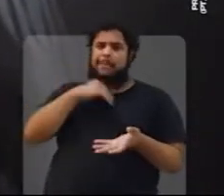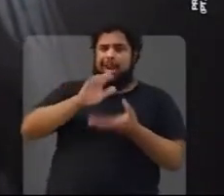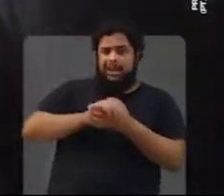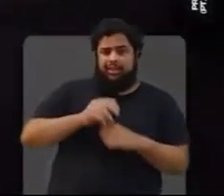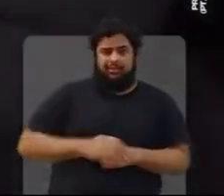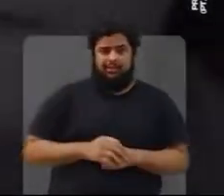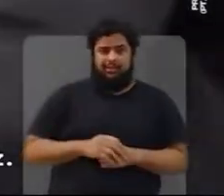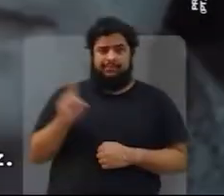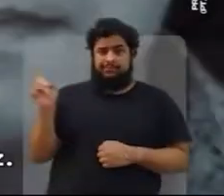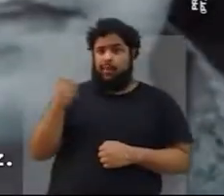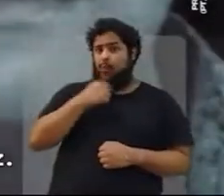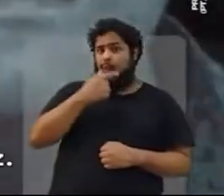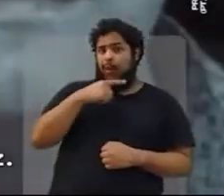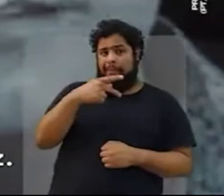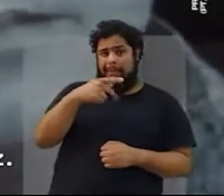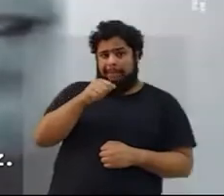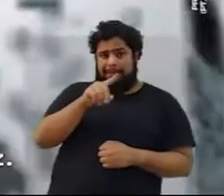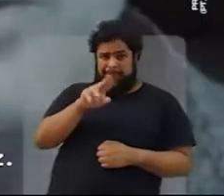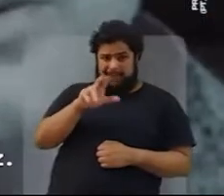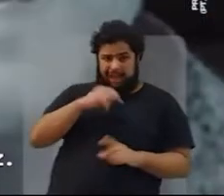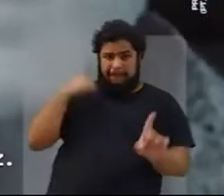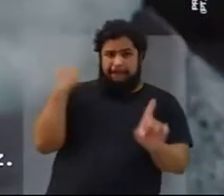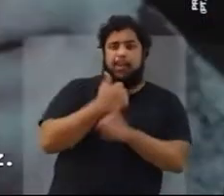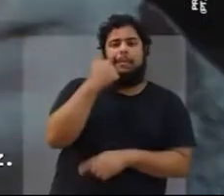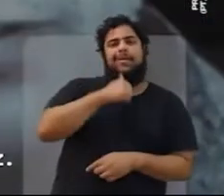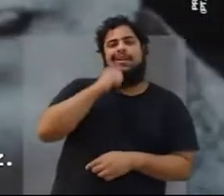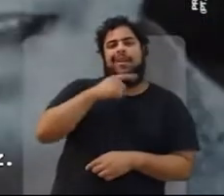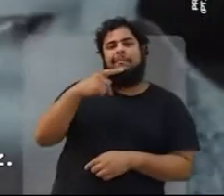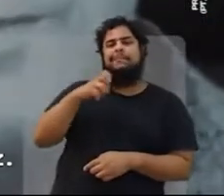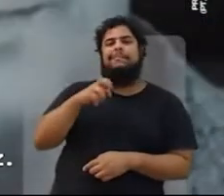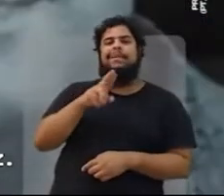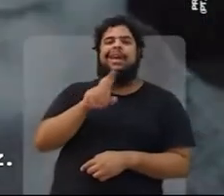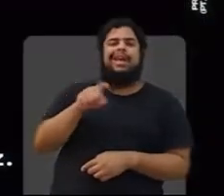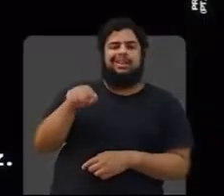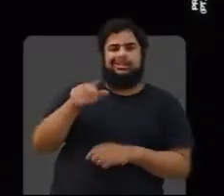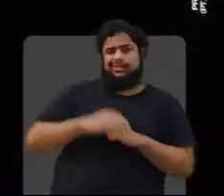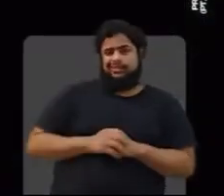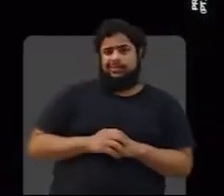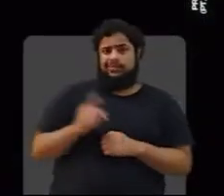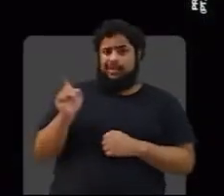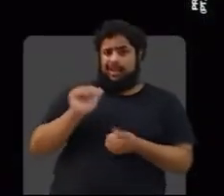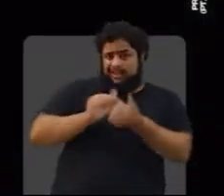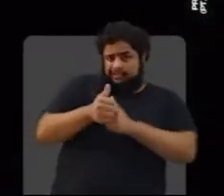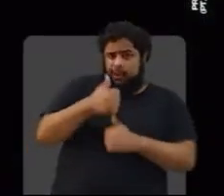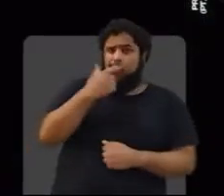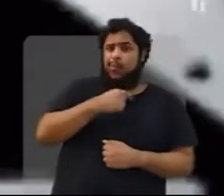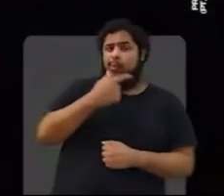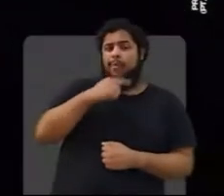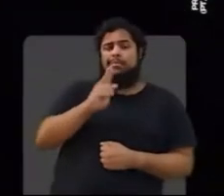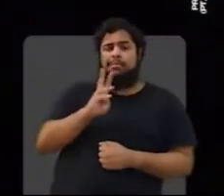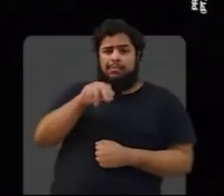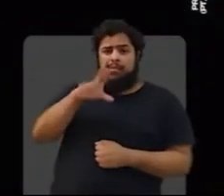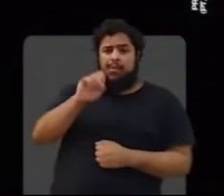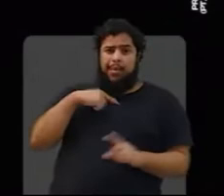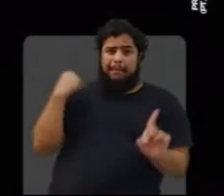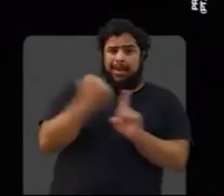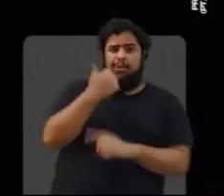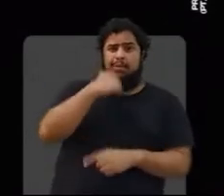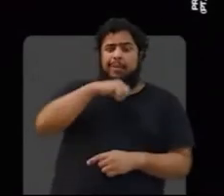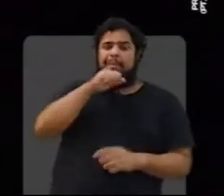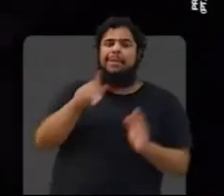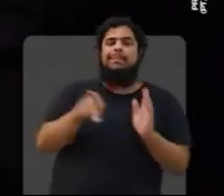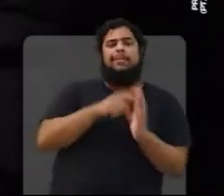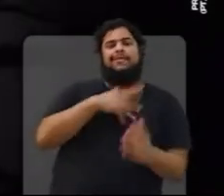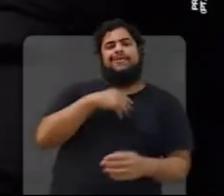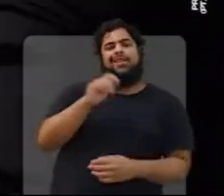marido. Guilherme de Pádua, assassino de Daniela Pérez. Goleiro Bruno, matou a mãe do próprio